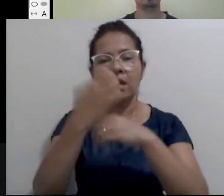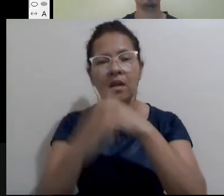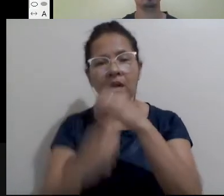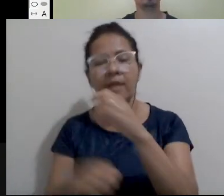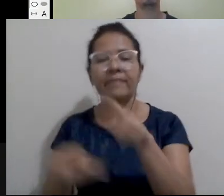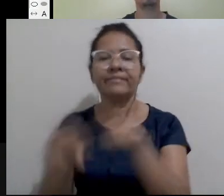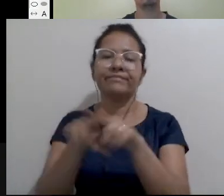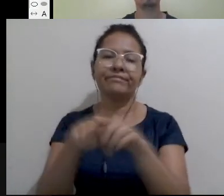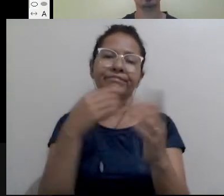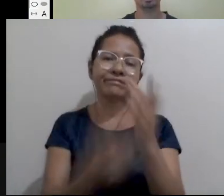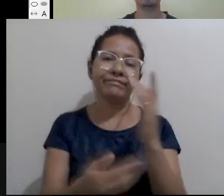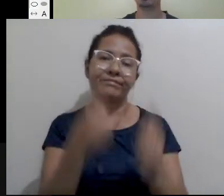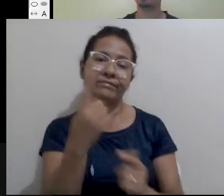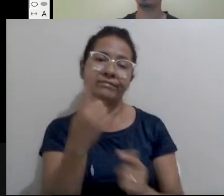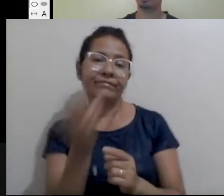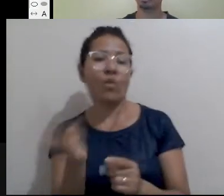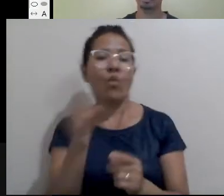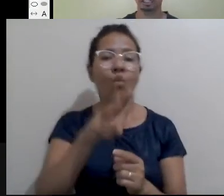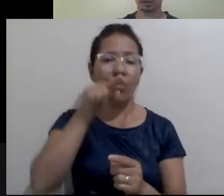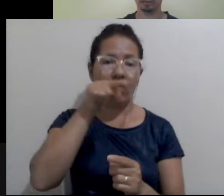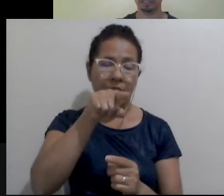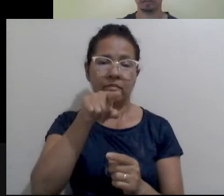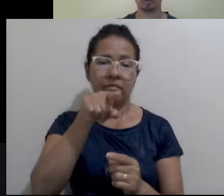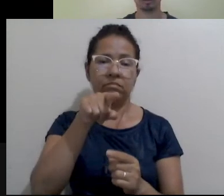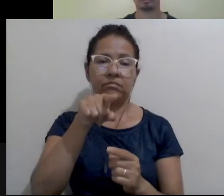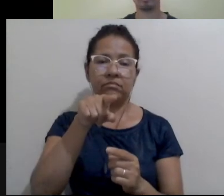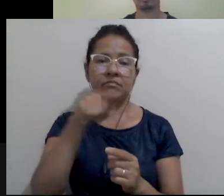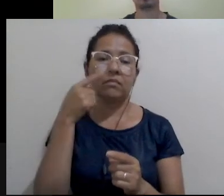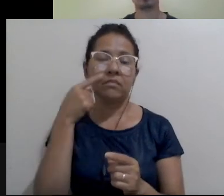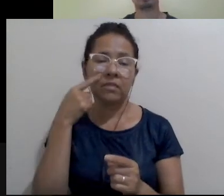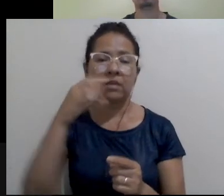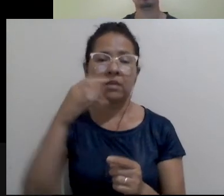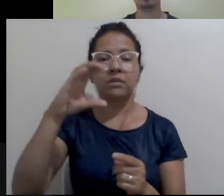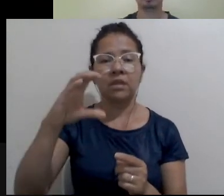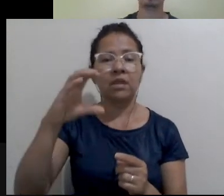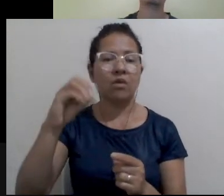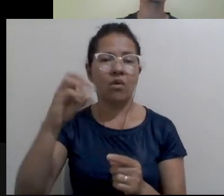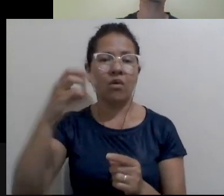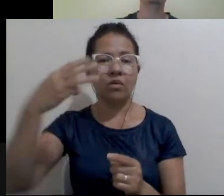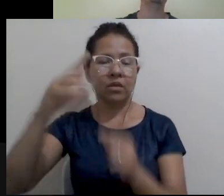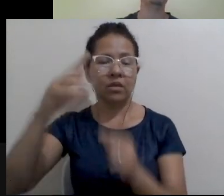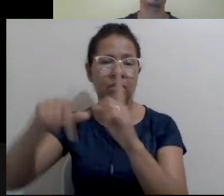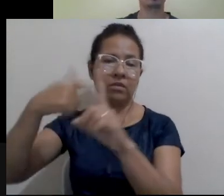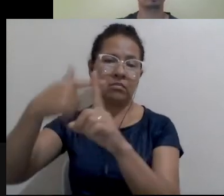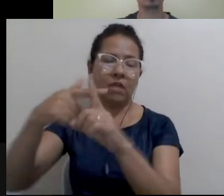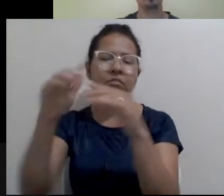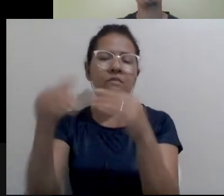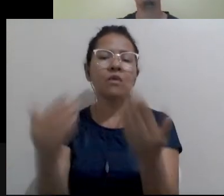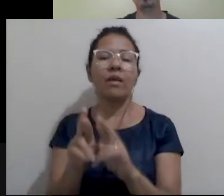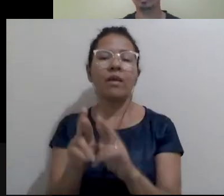e perdeu um elétron que estava emparelhado aqui, ó. Ok, chegamos nessa configuração apenas do CO3+. Qual que é a diferença